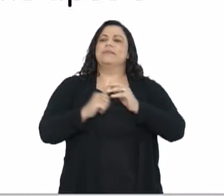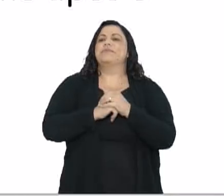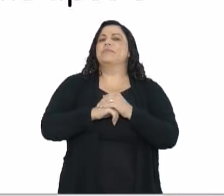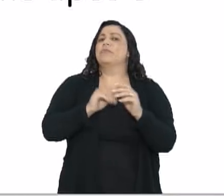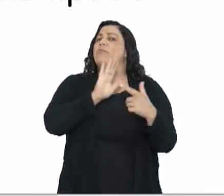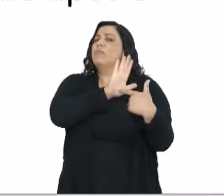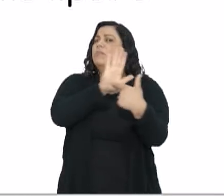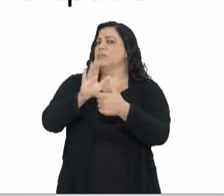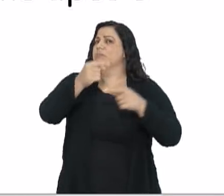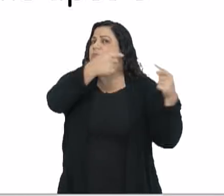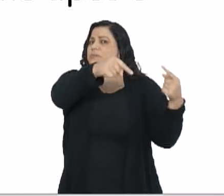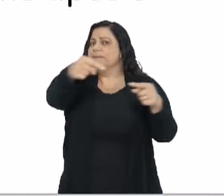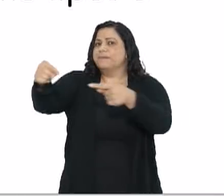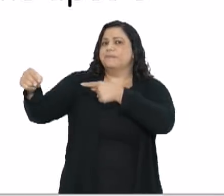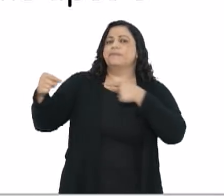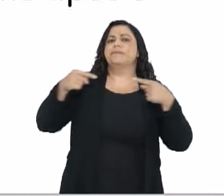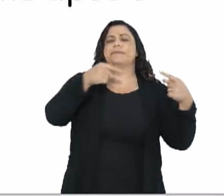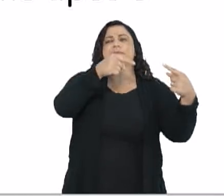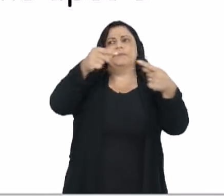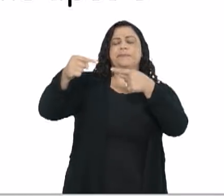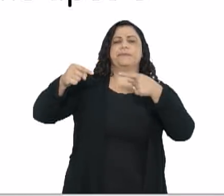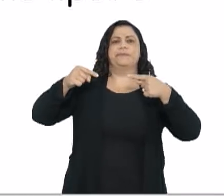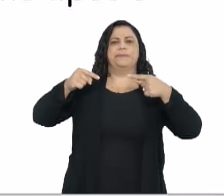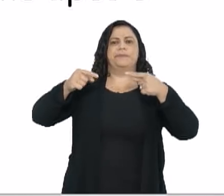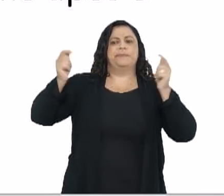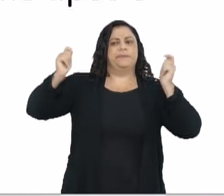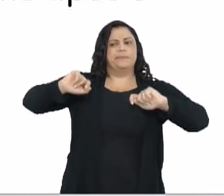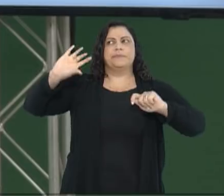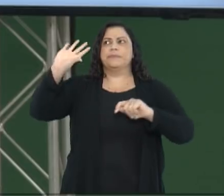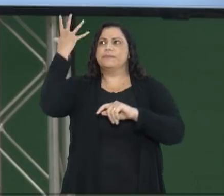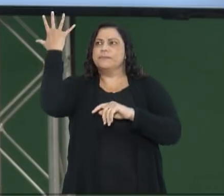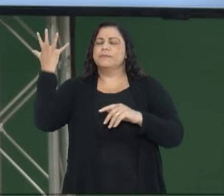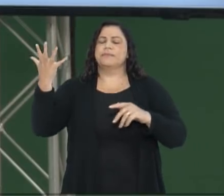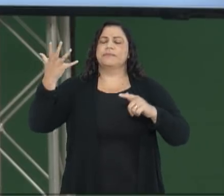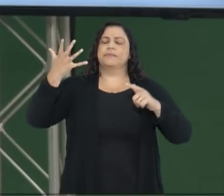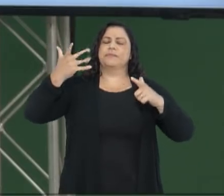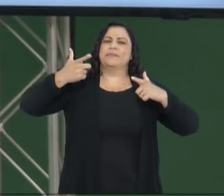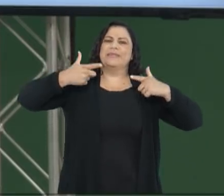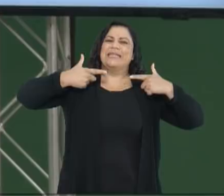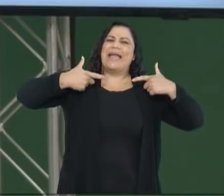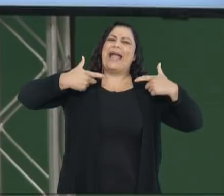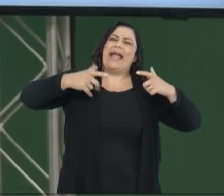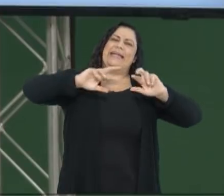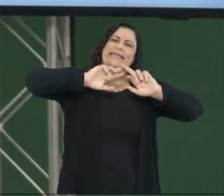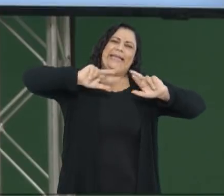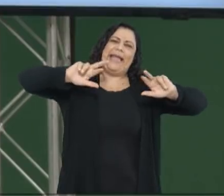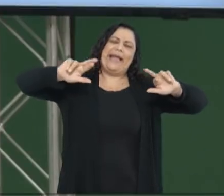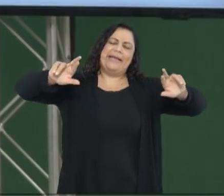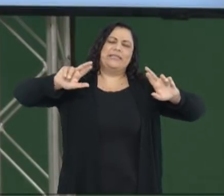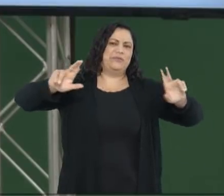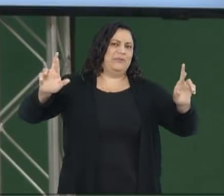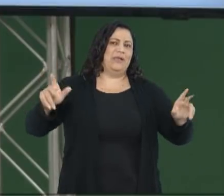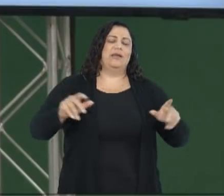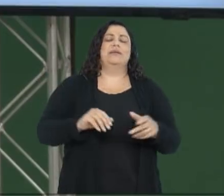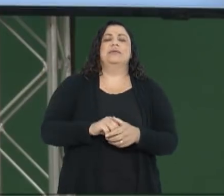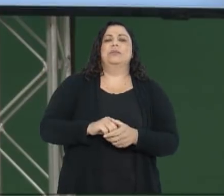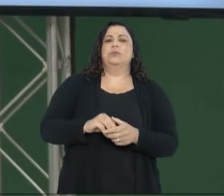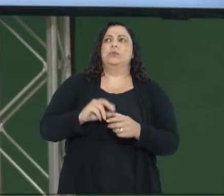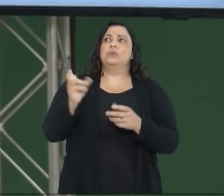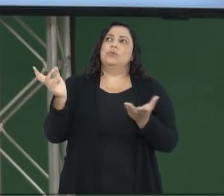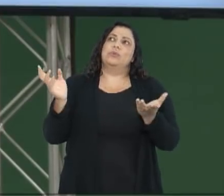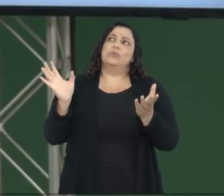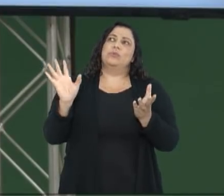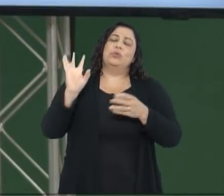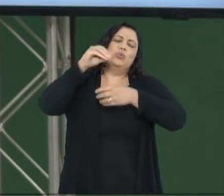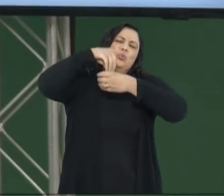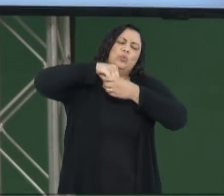motivos que politicamente aconteceram, né? O período da Guerra Fria também vai refletir um pouco em toda essa questão cultural